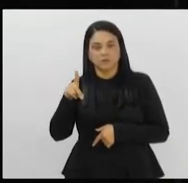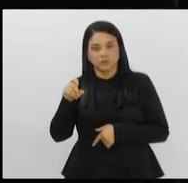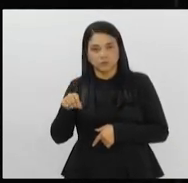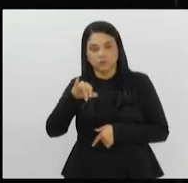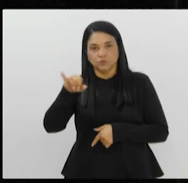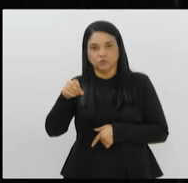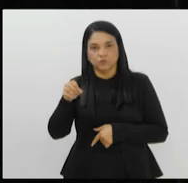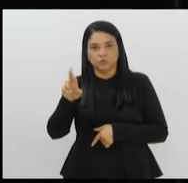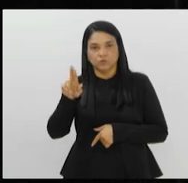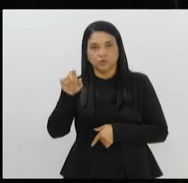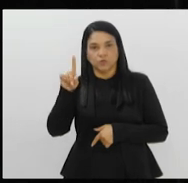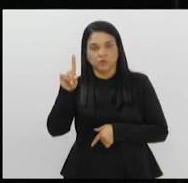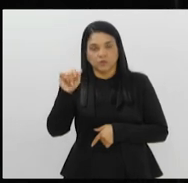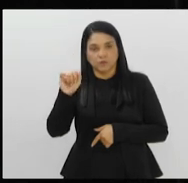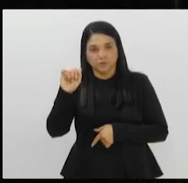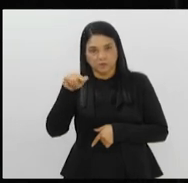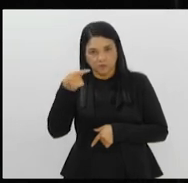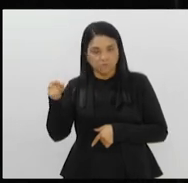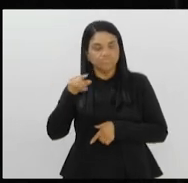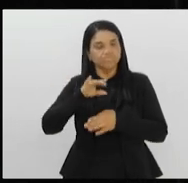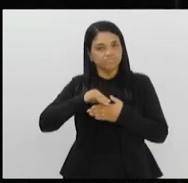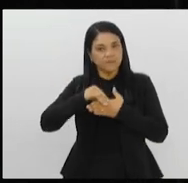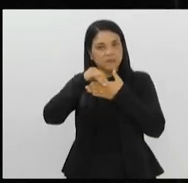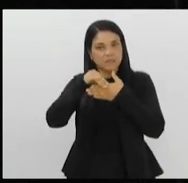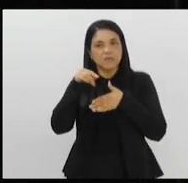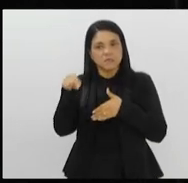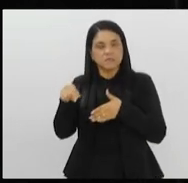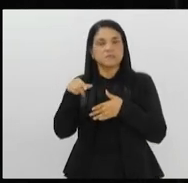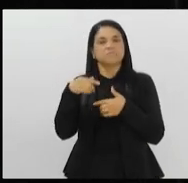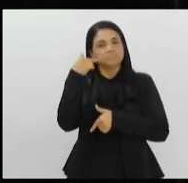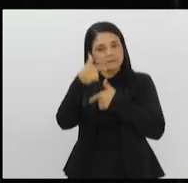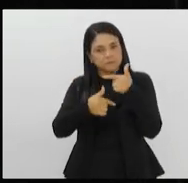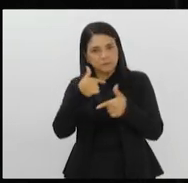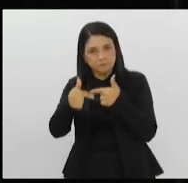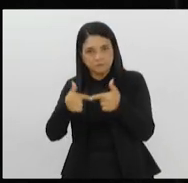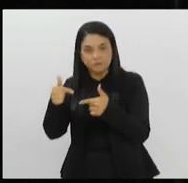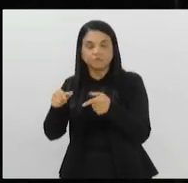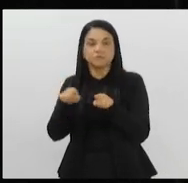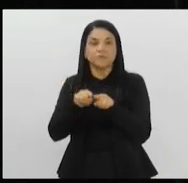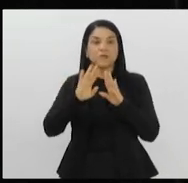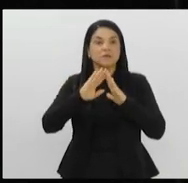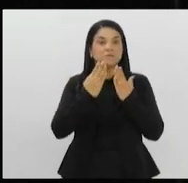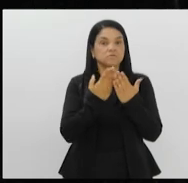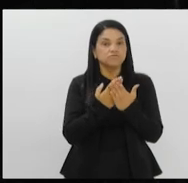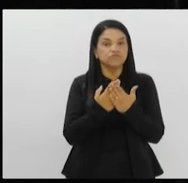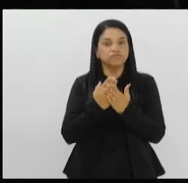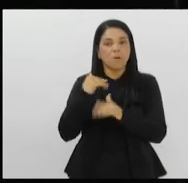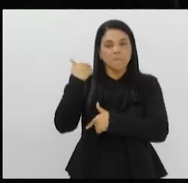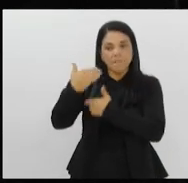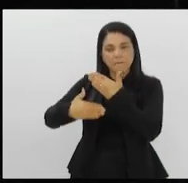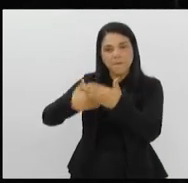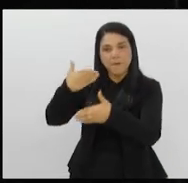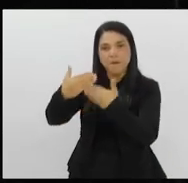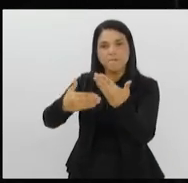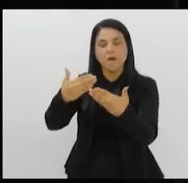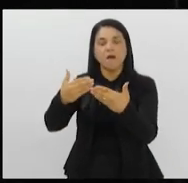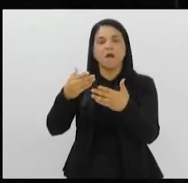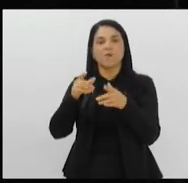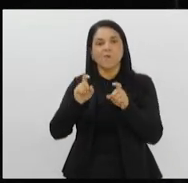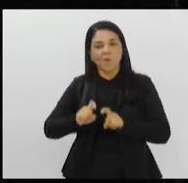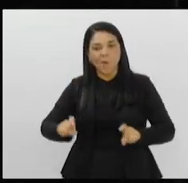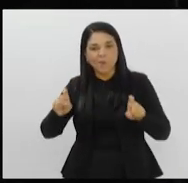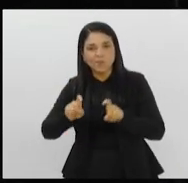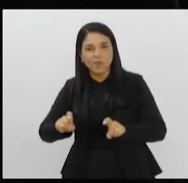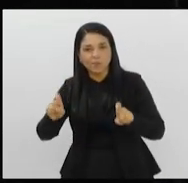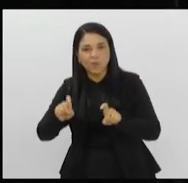todo esse trabalho é realizado. E as nossas escolas têm avançado muito com computadores